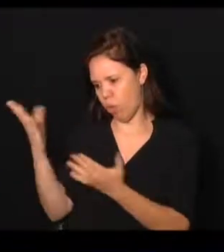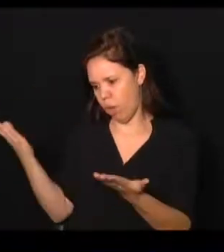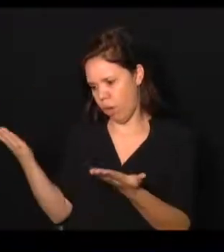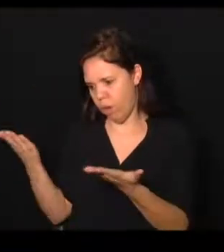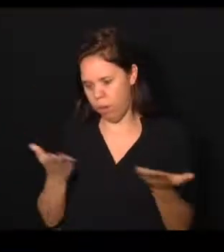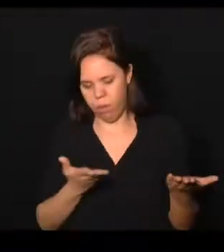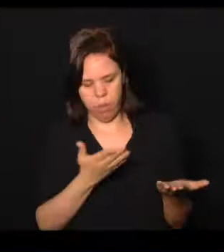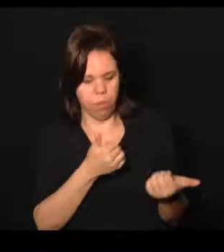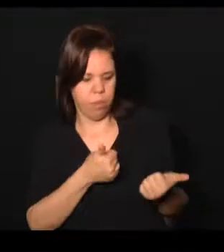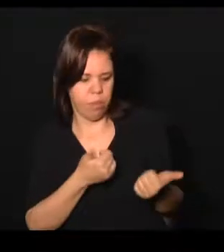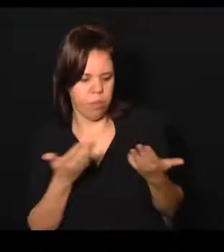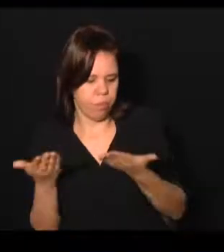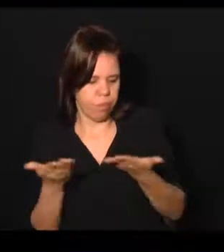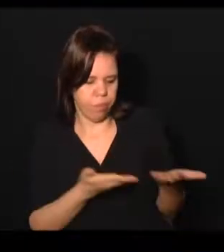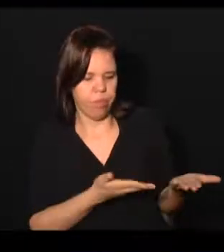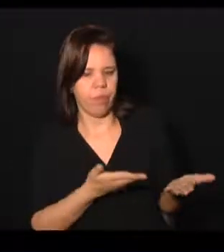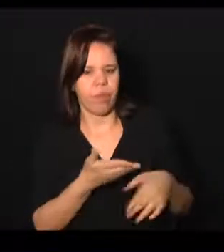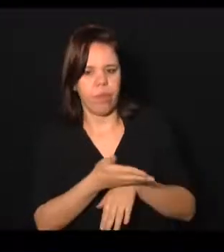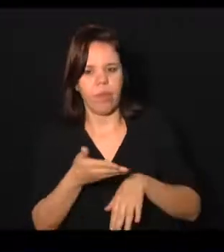gentilmente